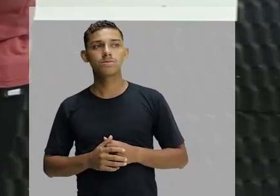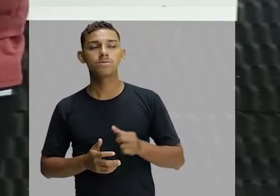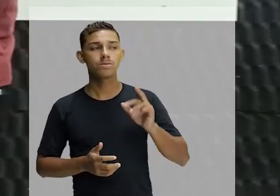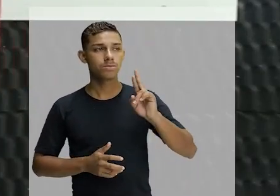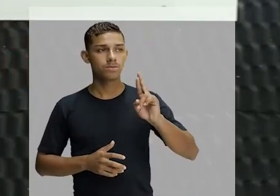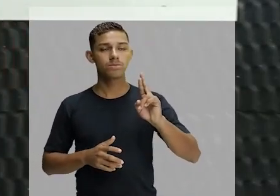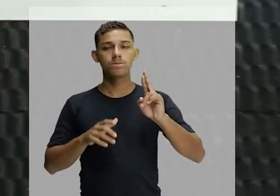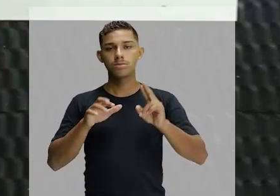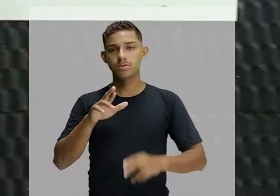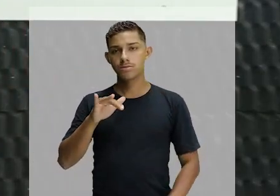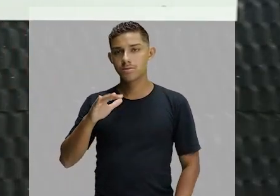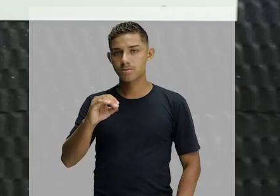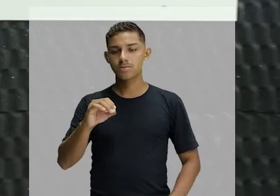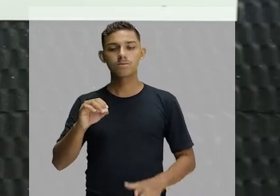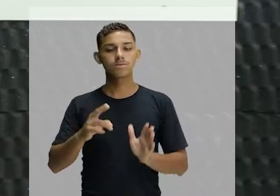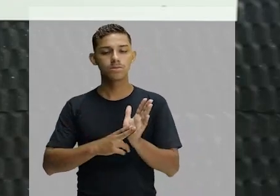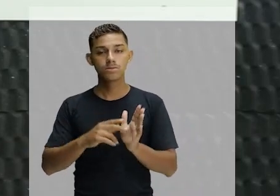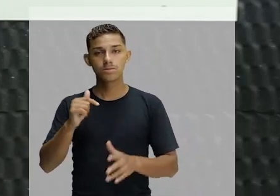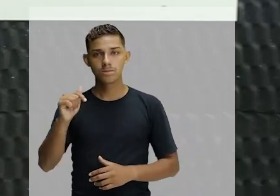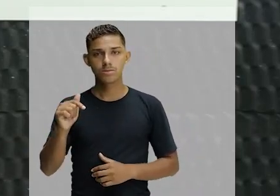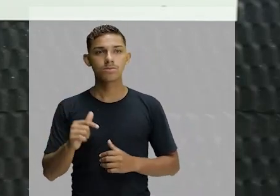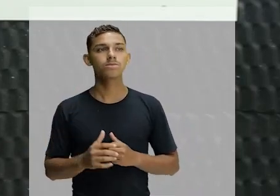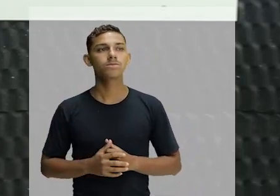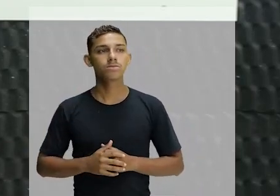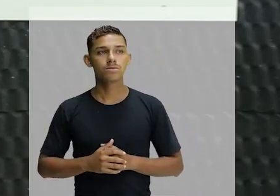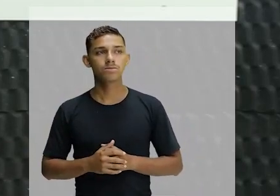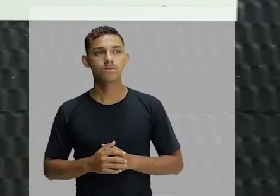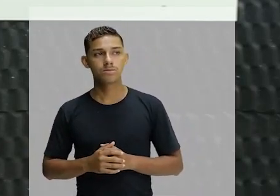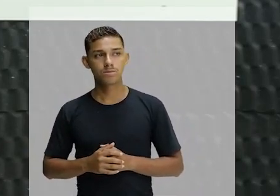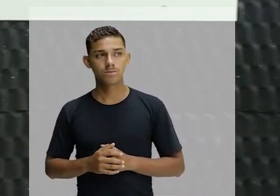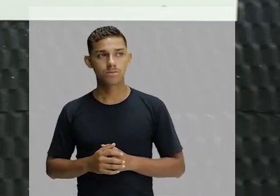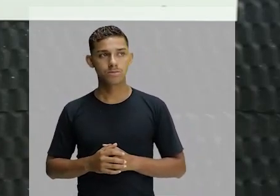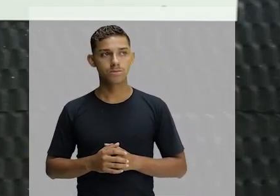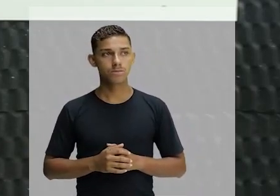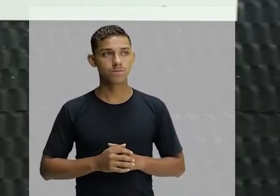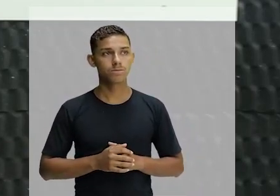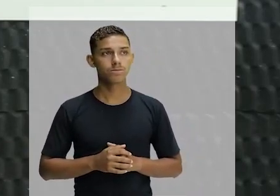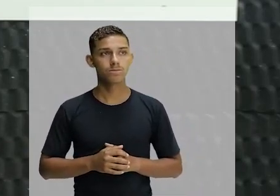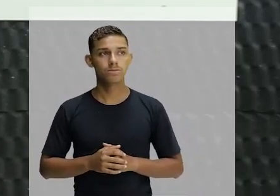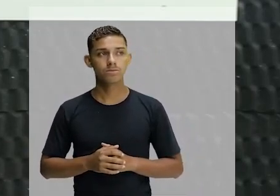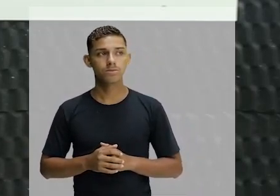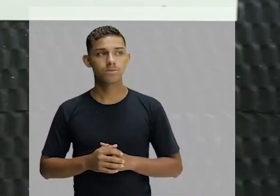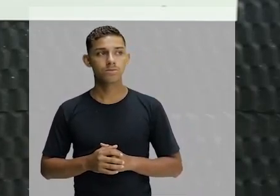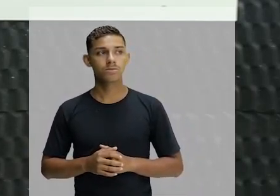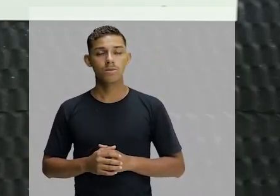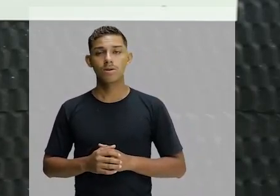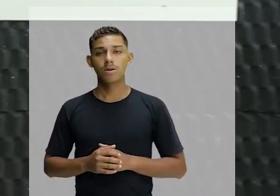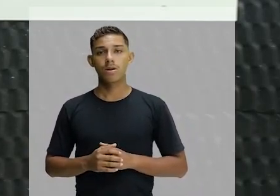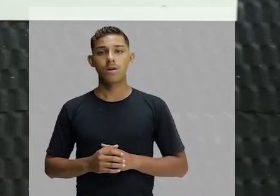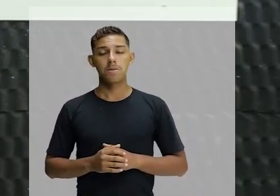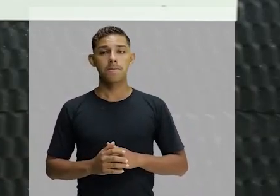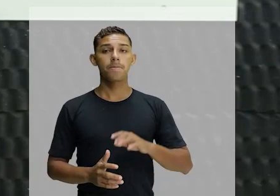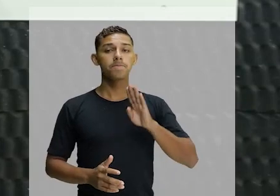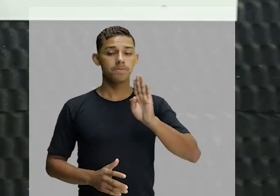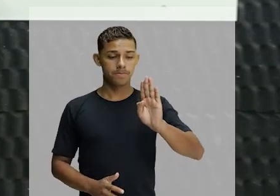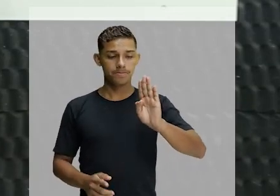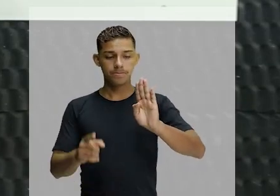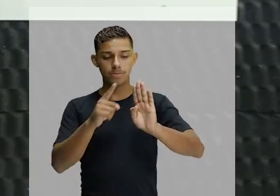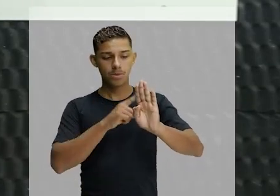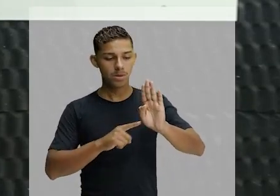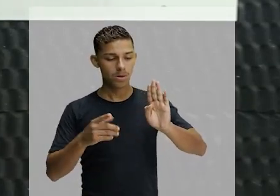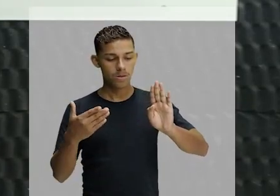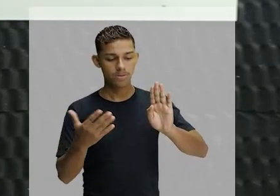7. Beleza? Letra B. Vamos fazer a mesma coisa. Tá? Vou substituir o x